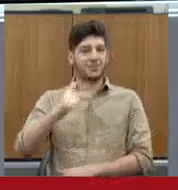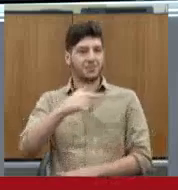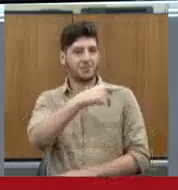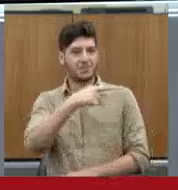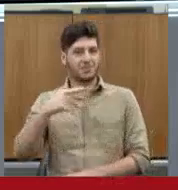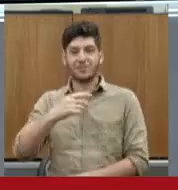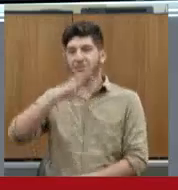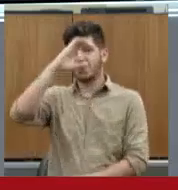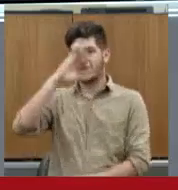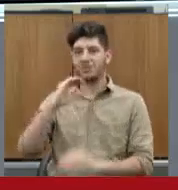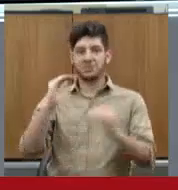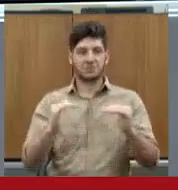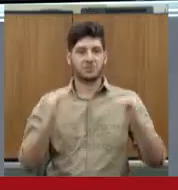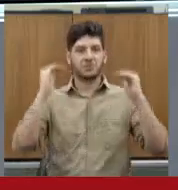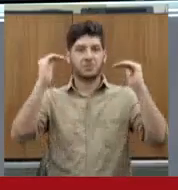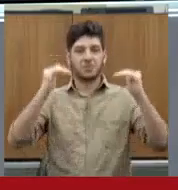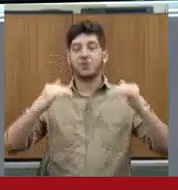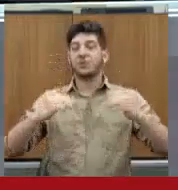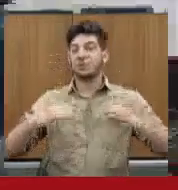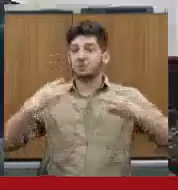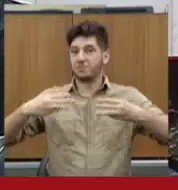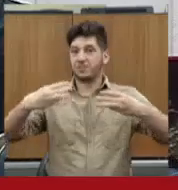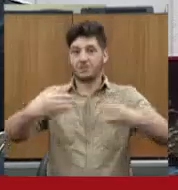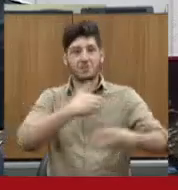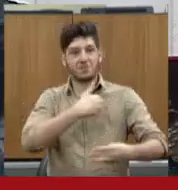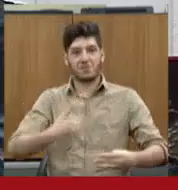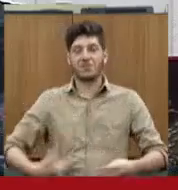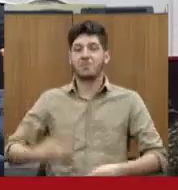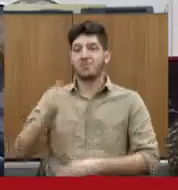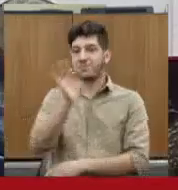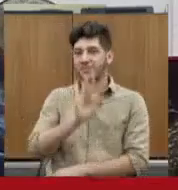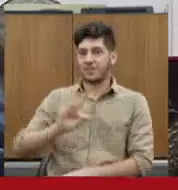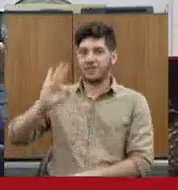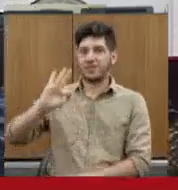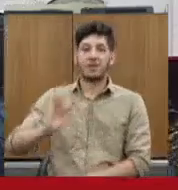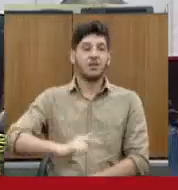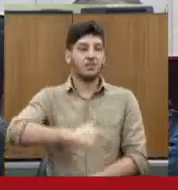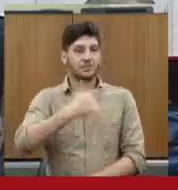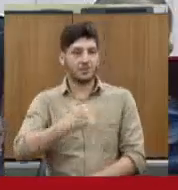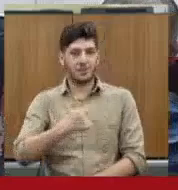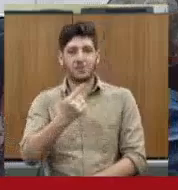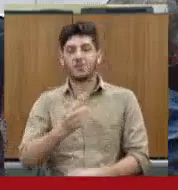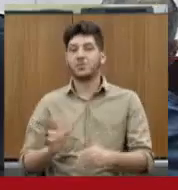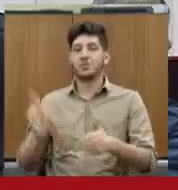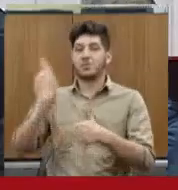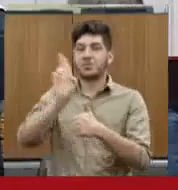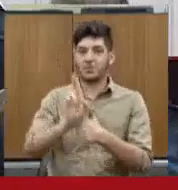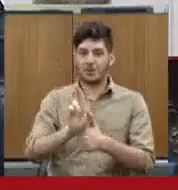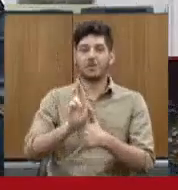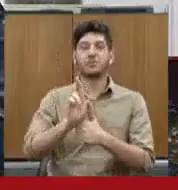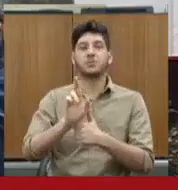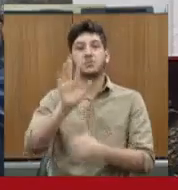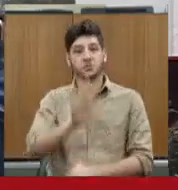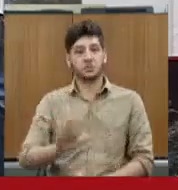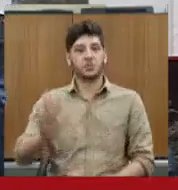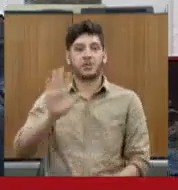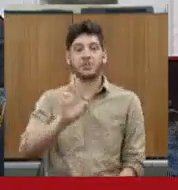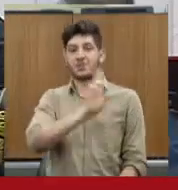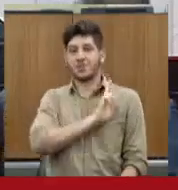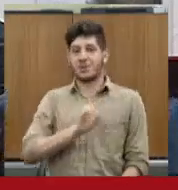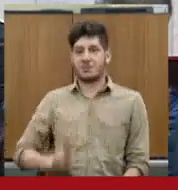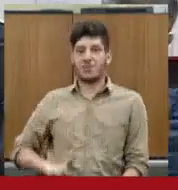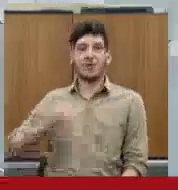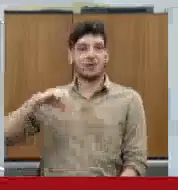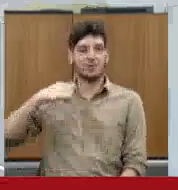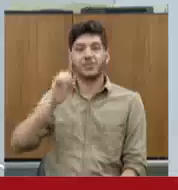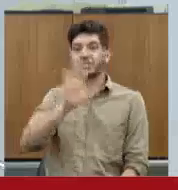Conselho Superior do Ministério Público Federal, vice-procurador-geral da República, advogado-geral do Estado de Minas